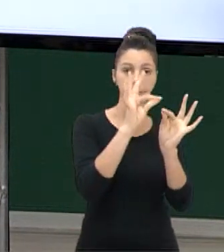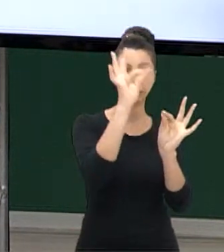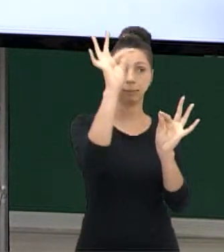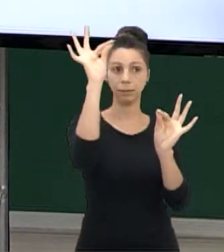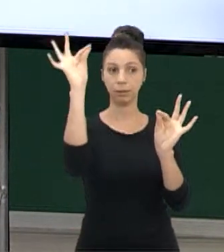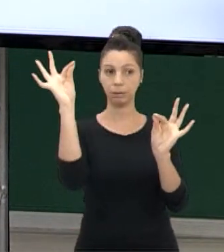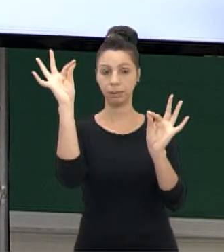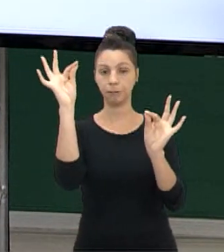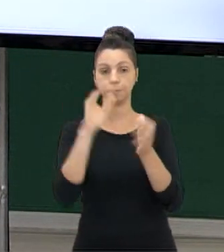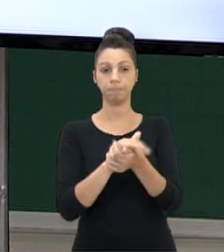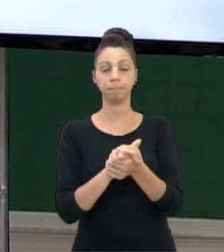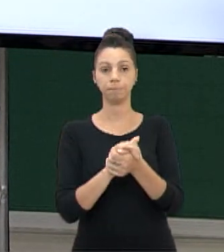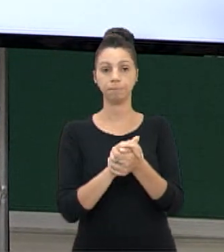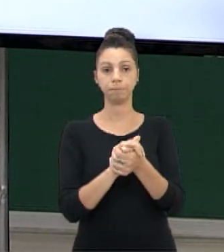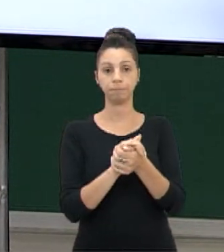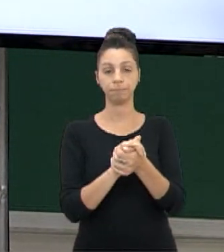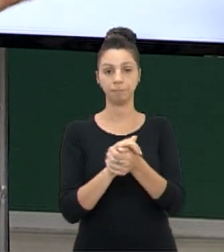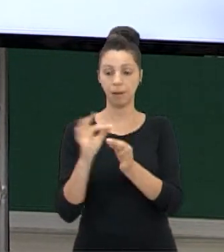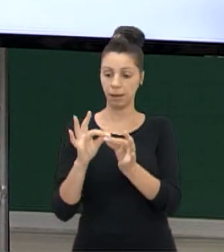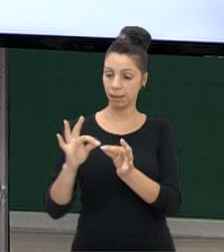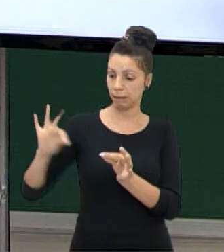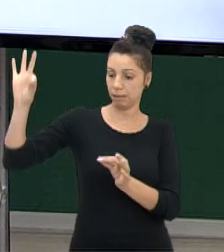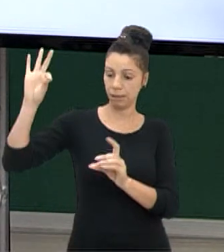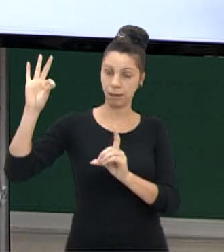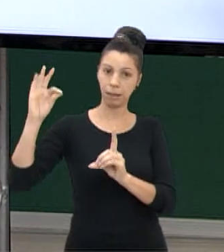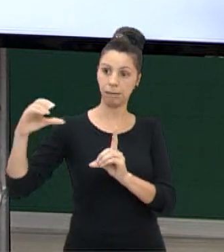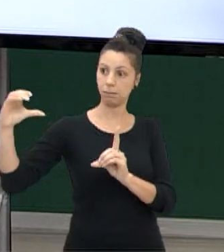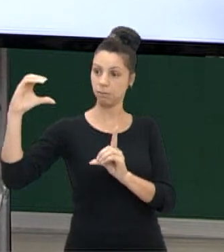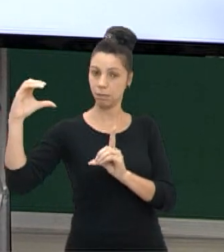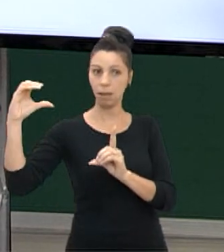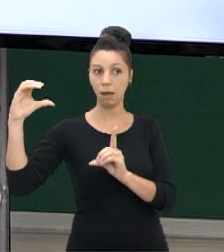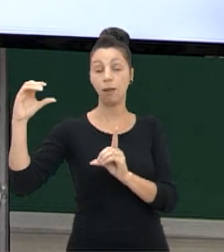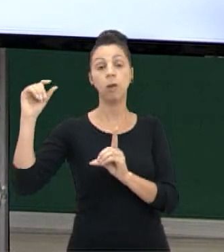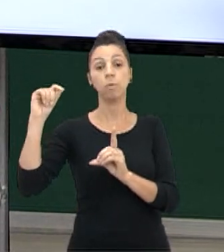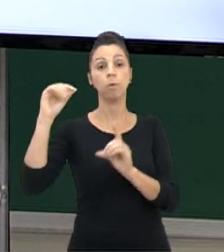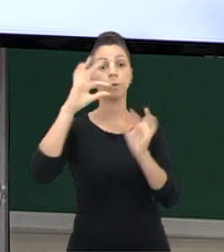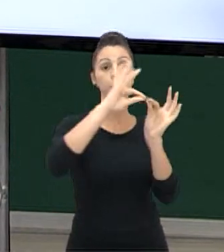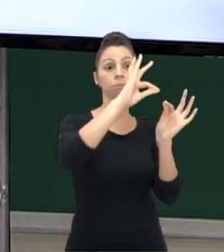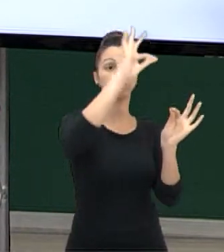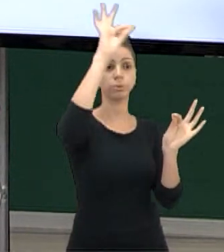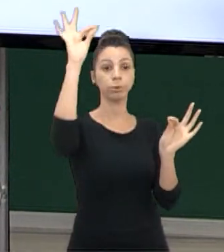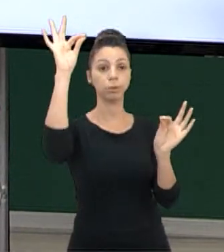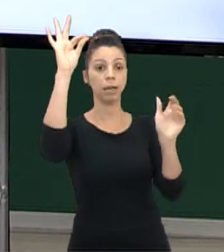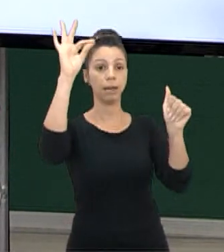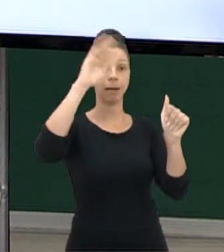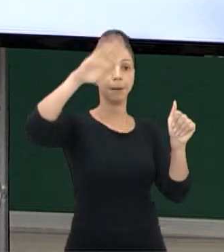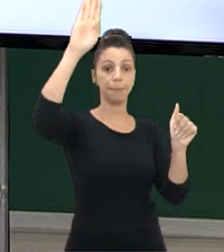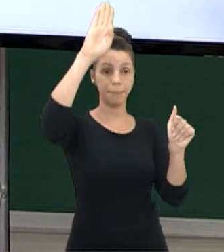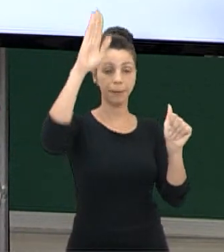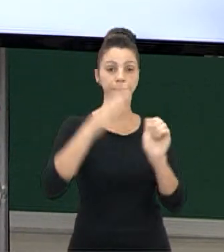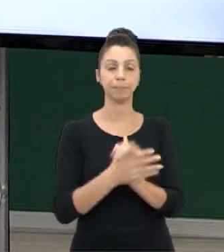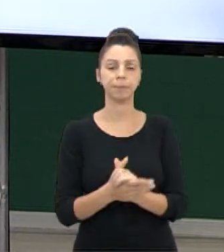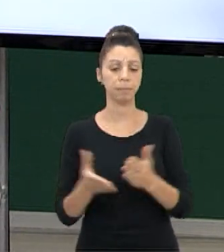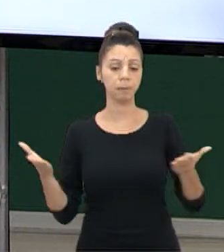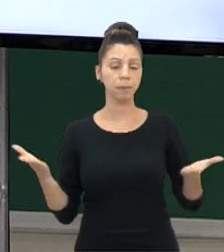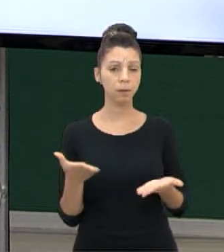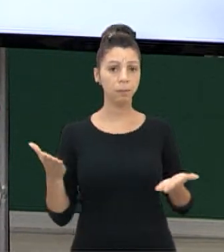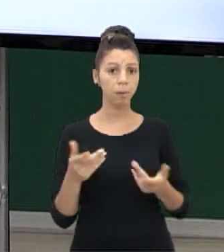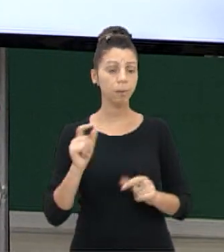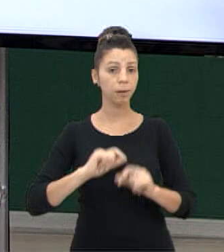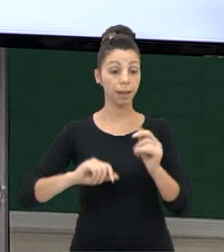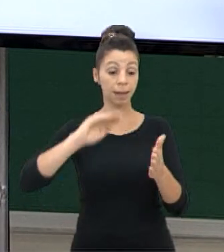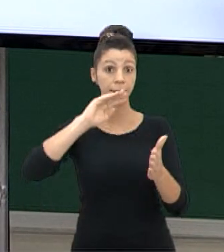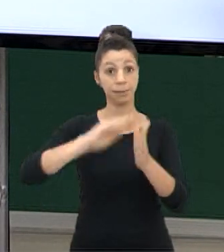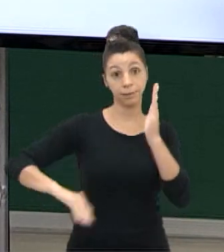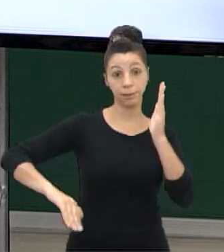arco CD e o arco AB. Muito bem. Neste momento, meus queridos, lembrem, era só subtrair